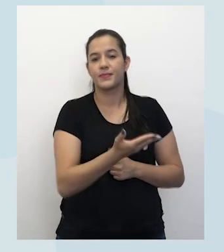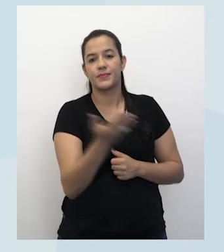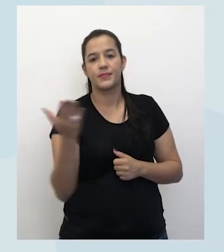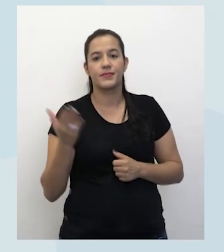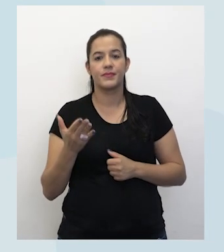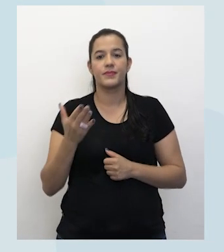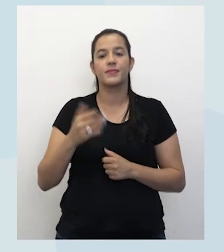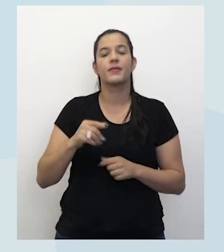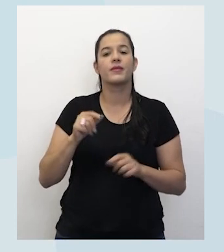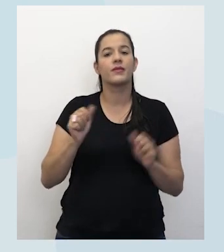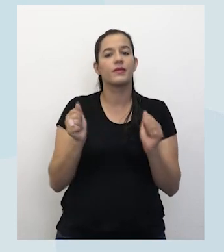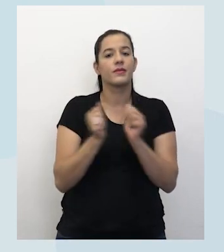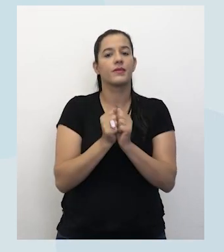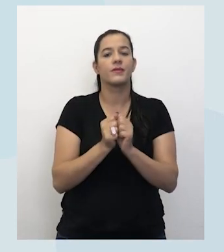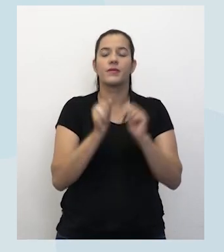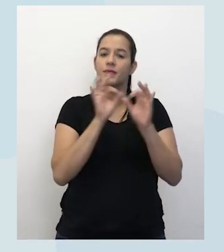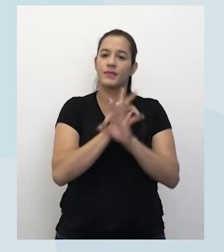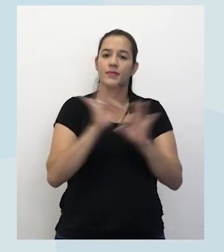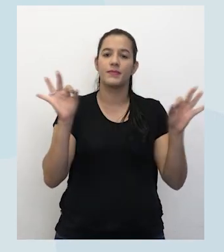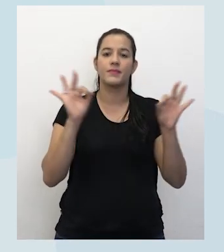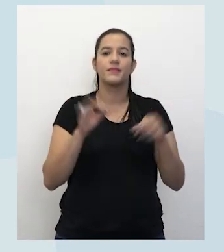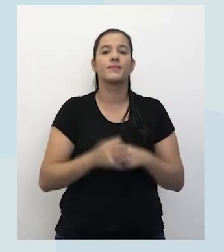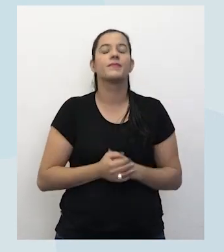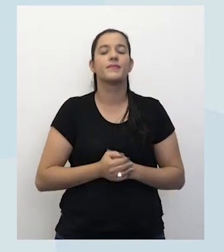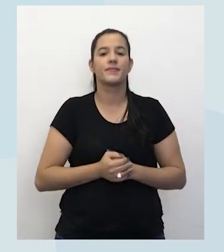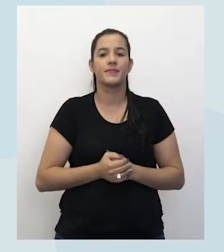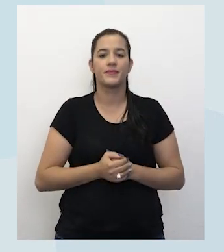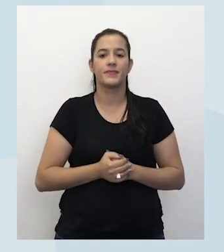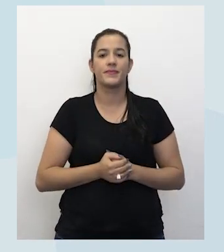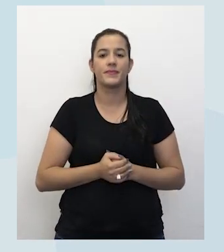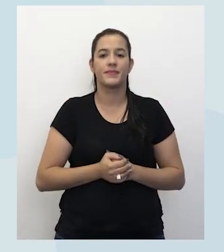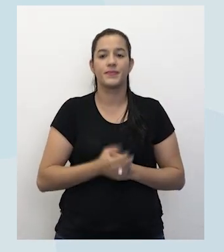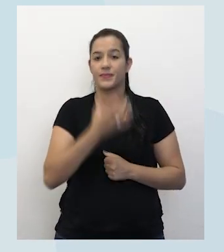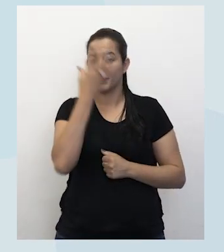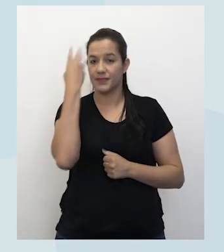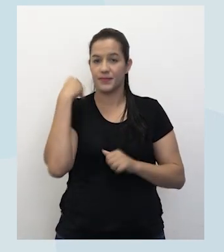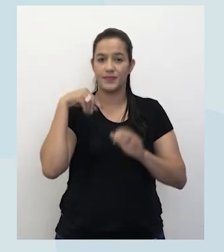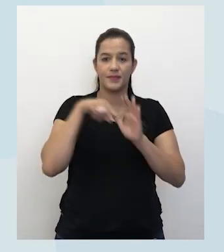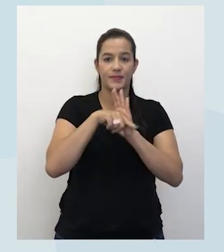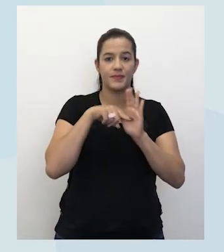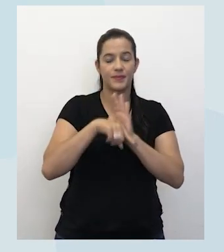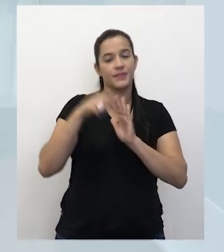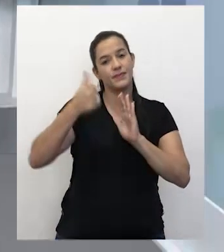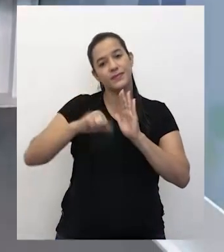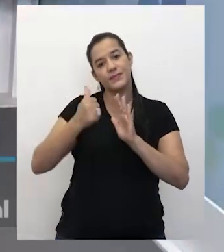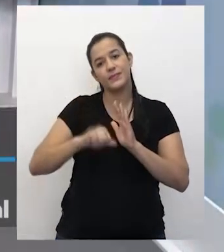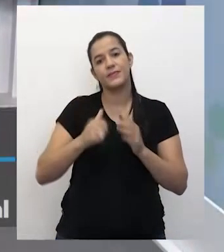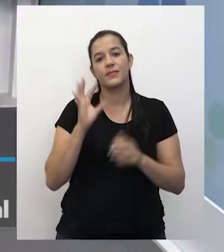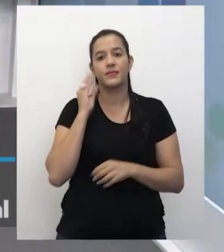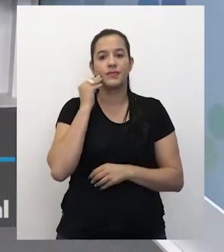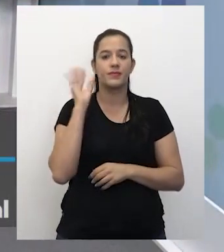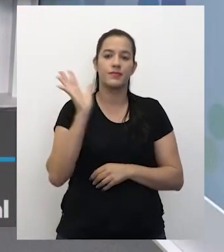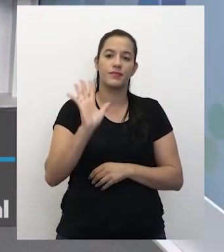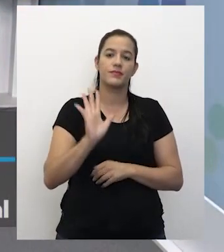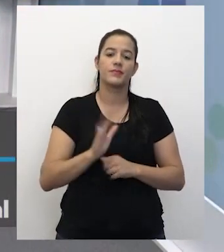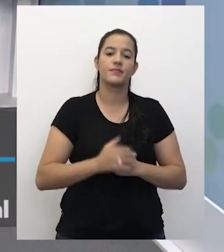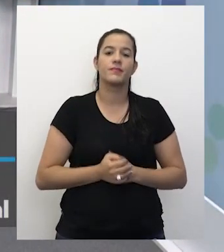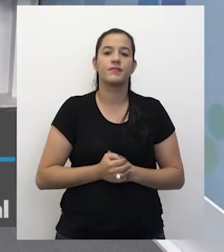pessoal. Vocês são sempre demais. Não esqueçam de avaliar a aula. Um beijo para todos.